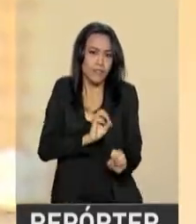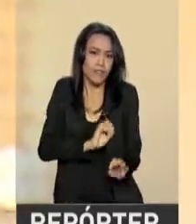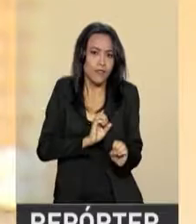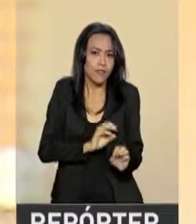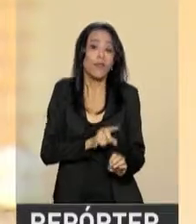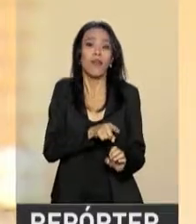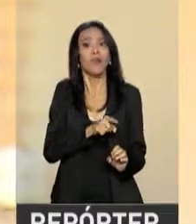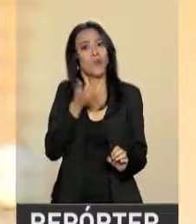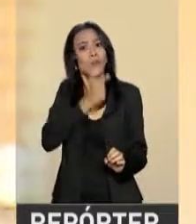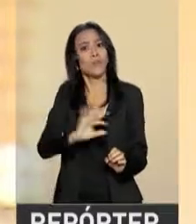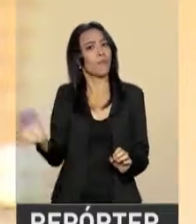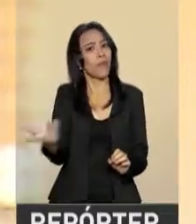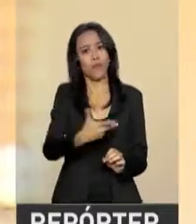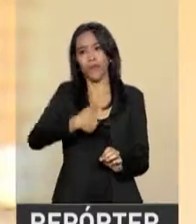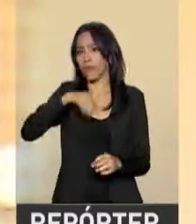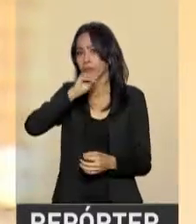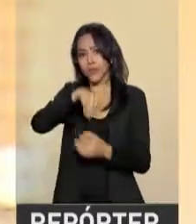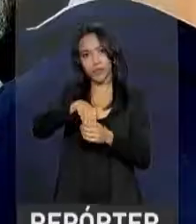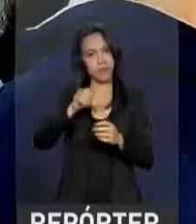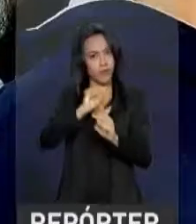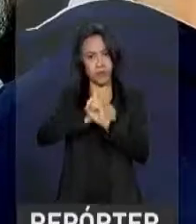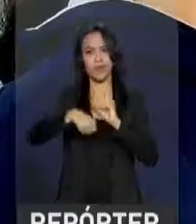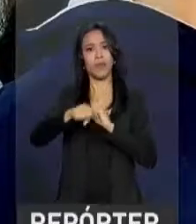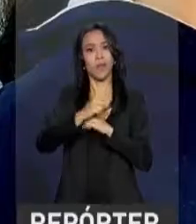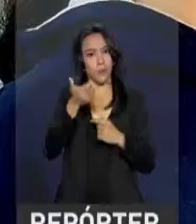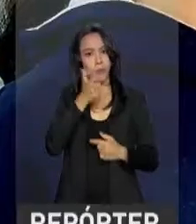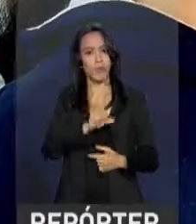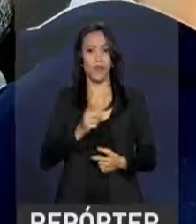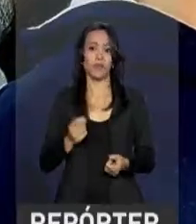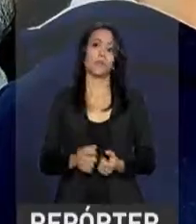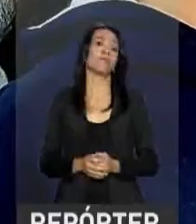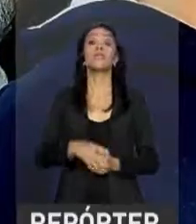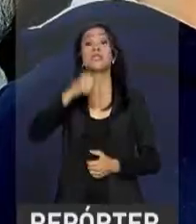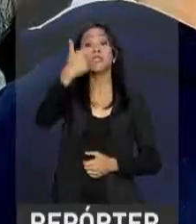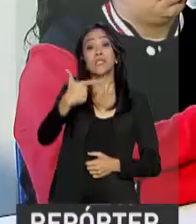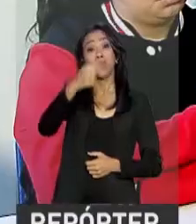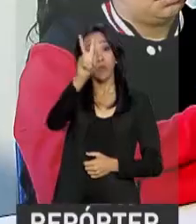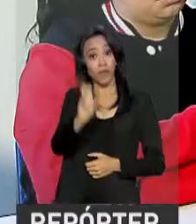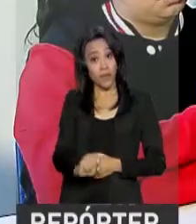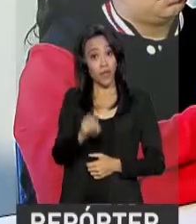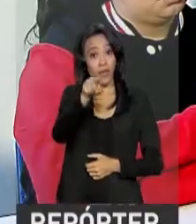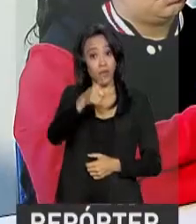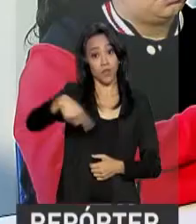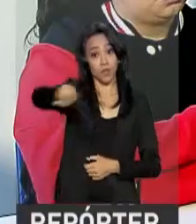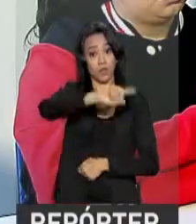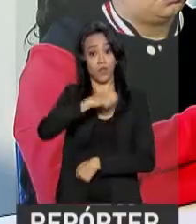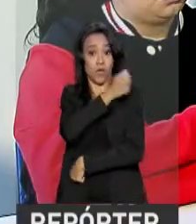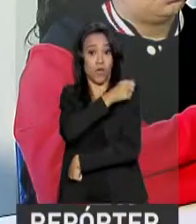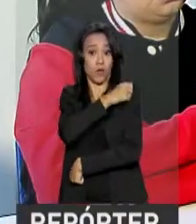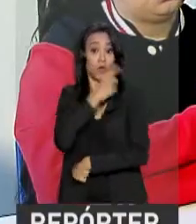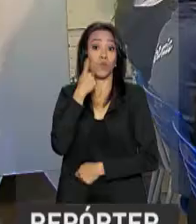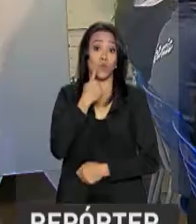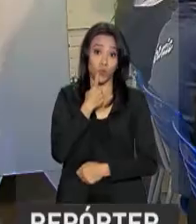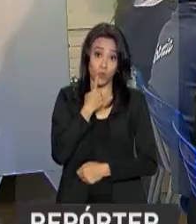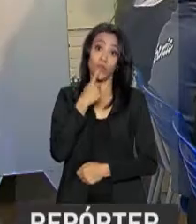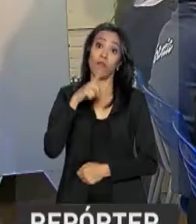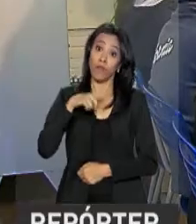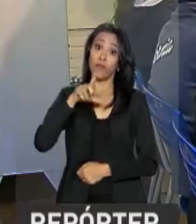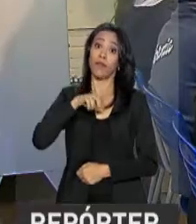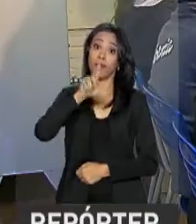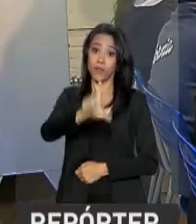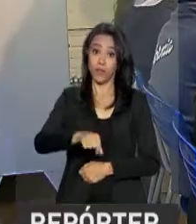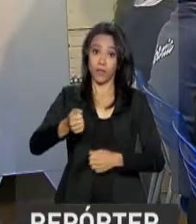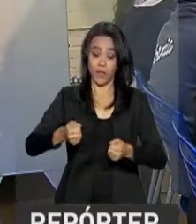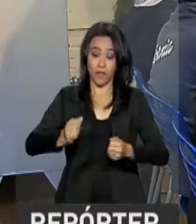o seu papel maravilhosamente bem da sociedade pela segunda vez na história do enem os alunos surdos terão a opção de fazer a